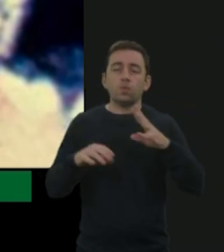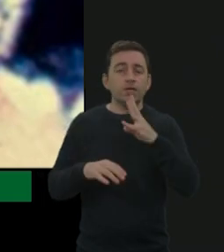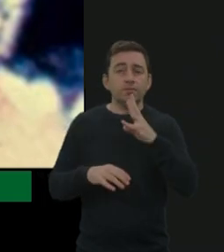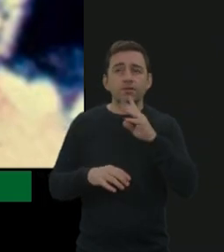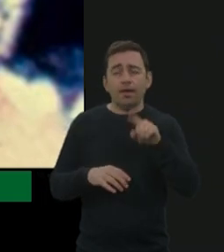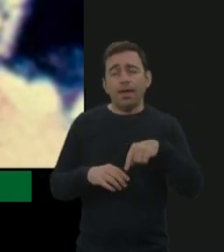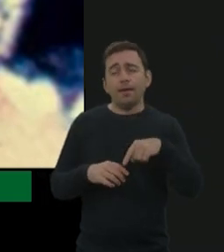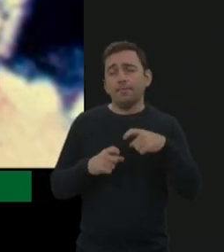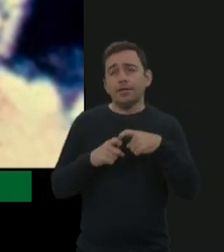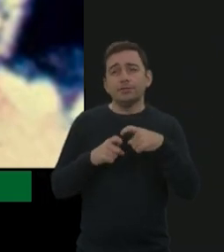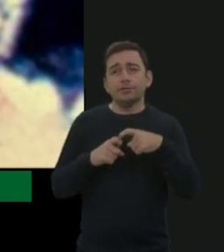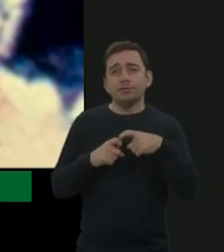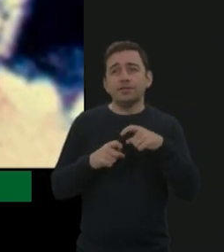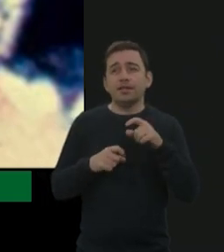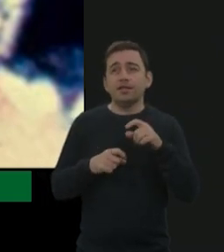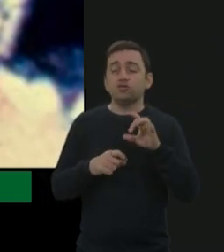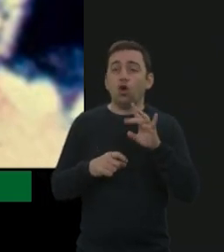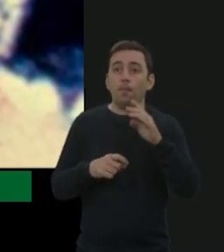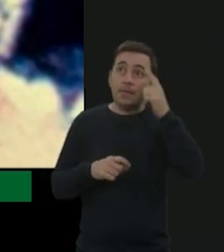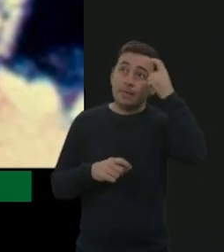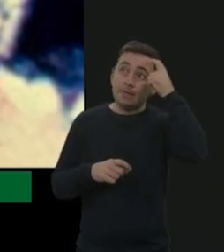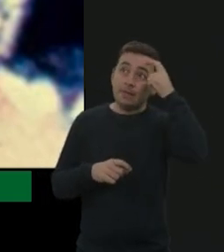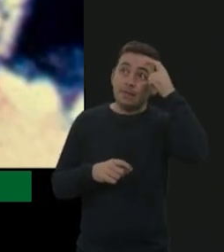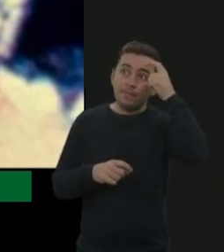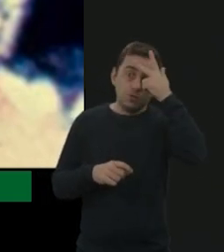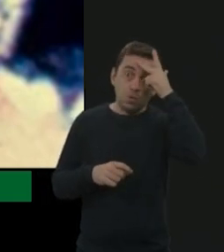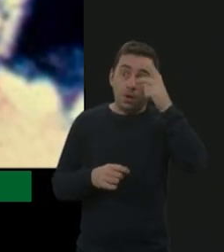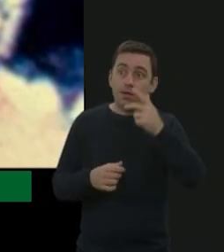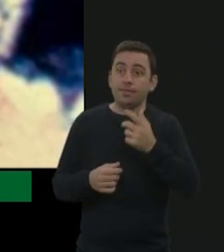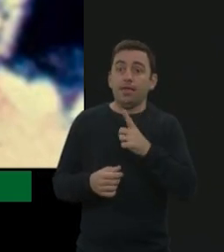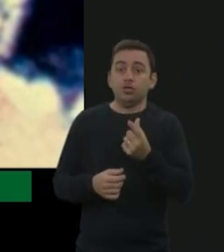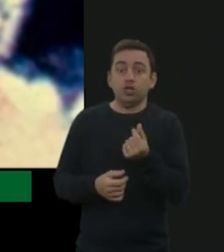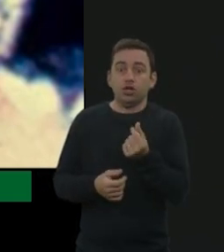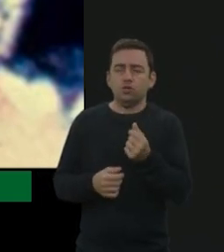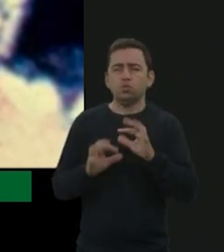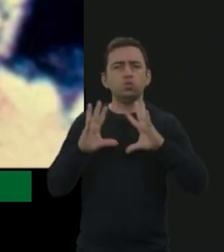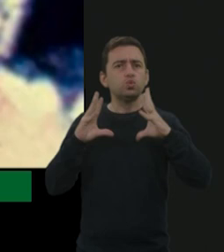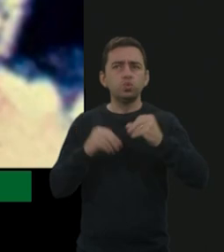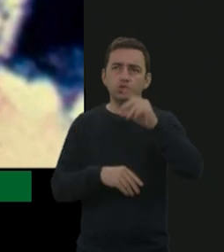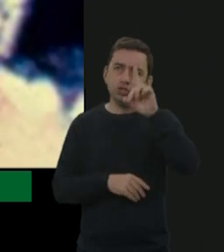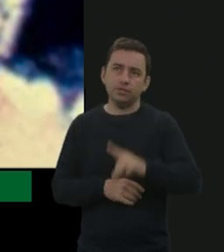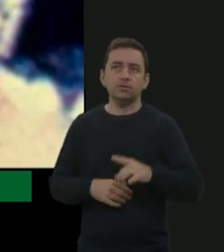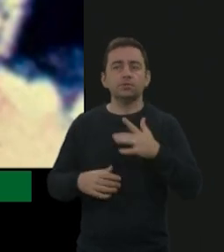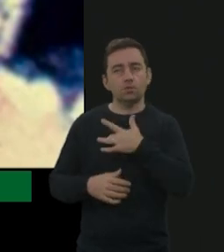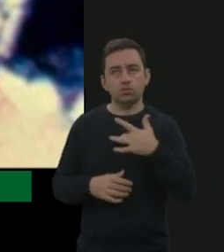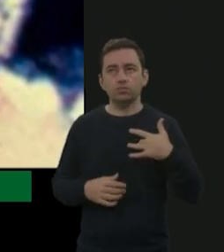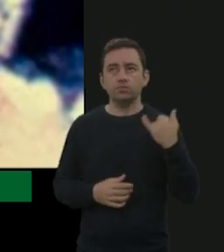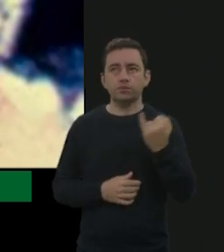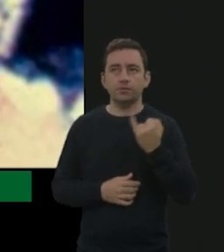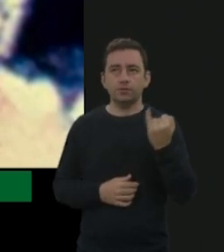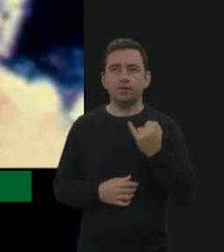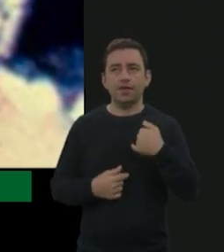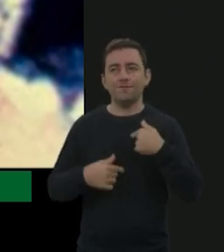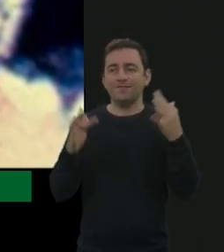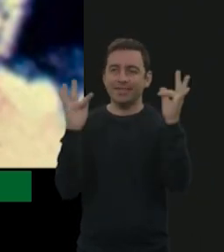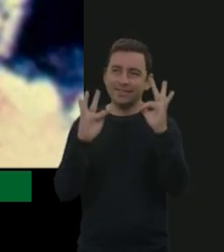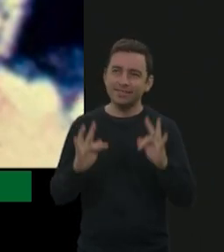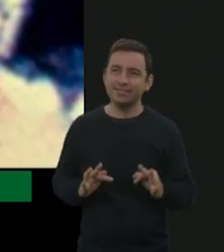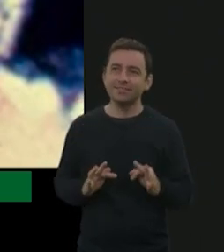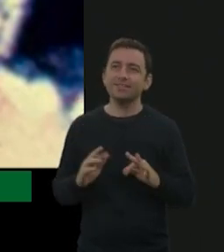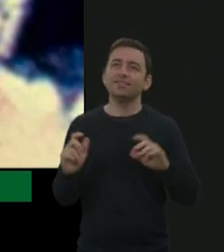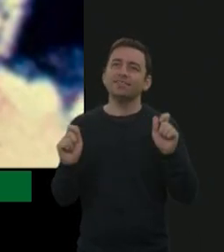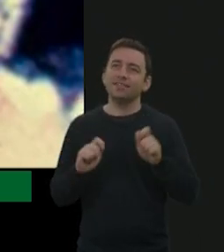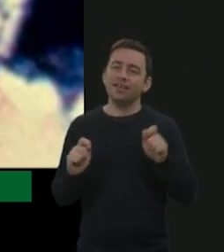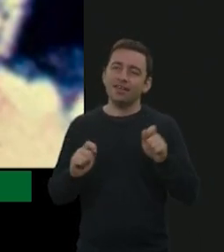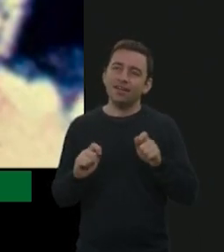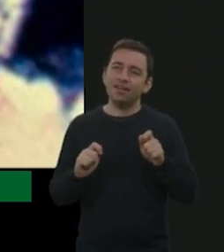isso. Não é só para quem pode pagar o remédio, para quem tem dinheiro. Todo mundo tem direito à saúde. Então, eu fico muito feliz de